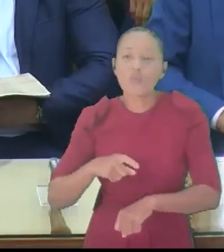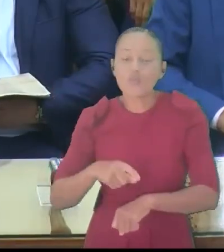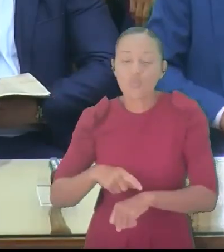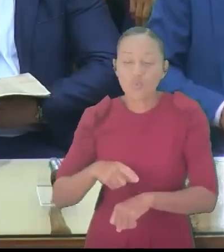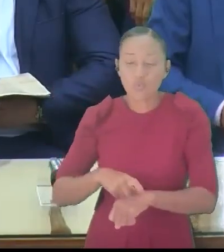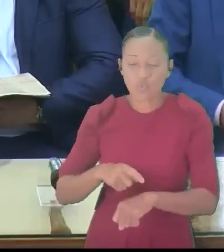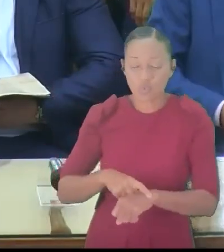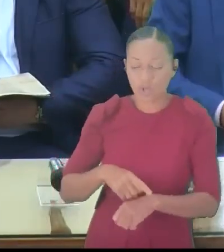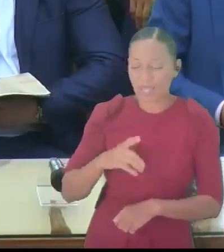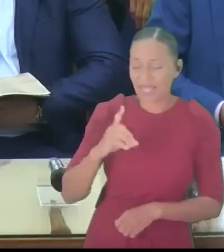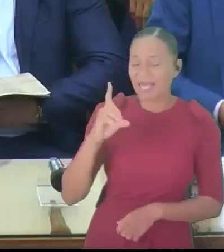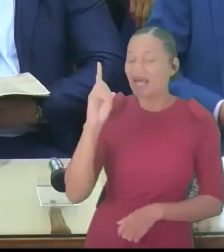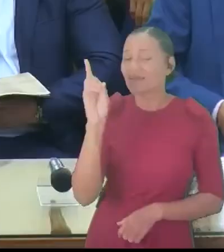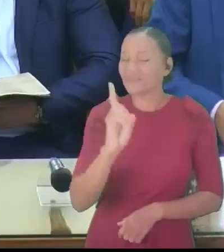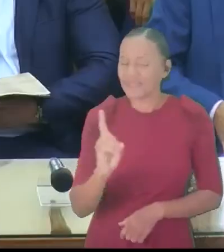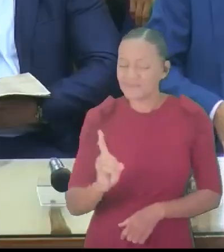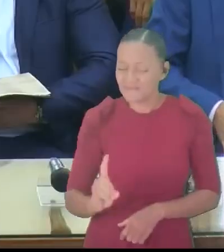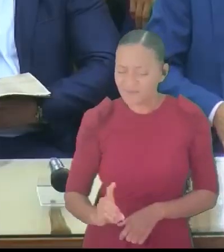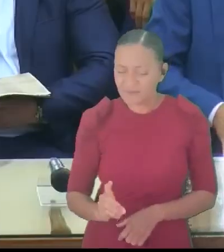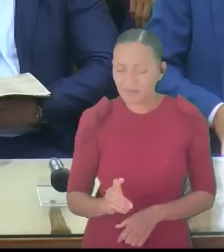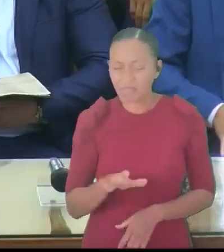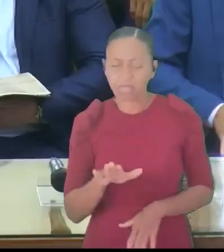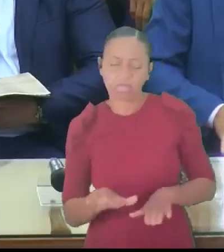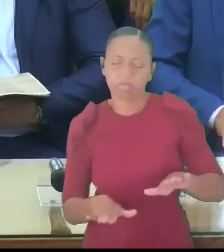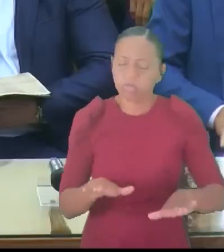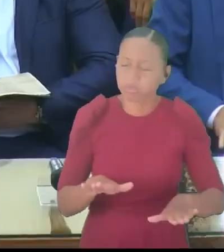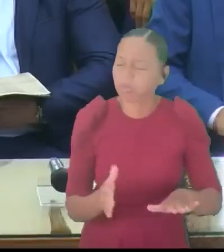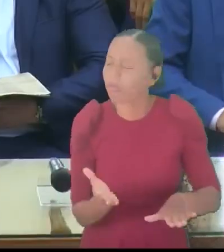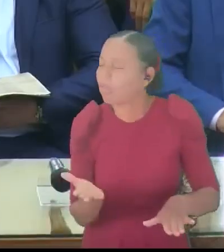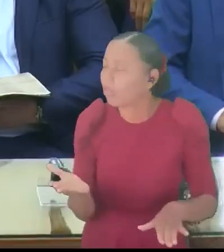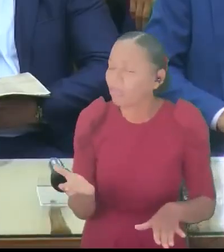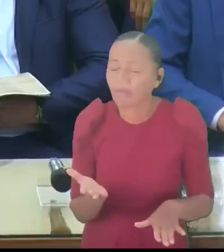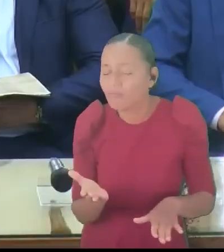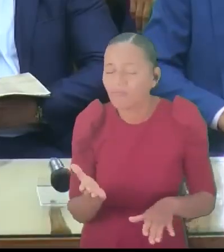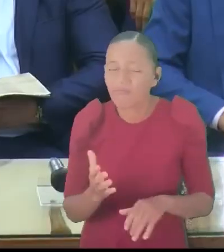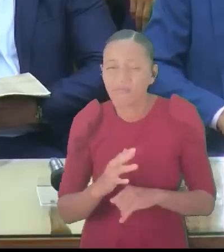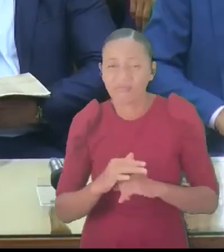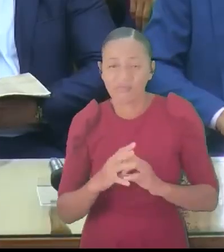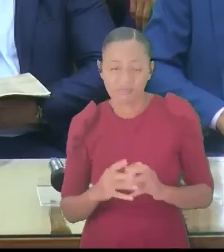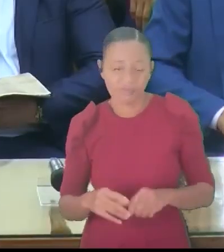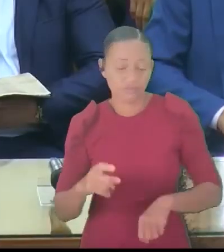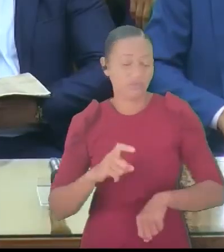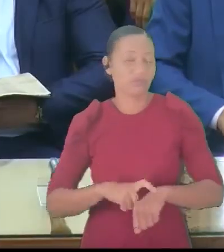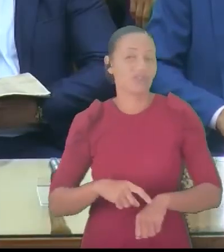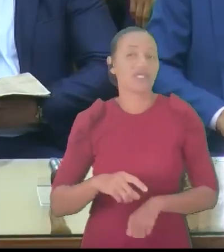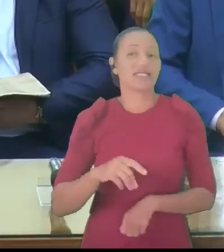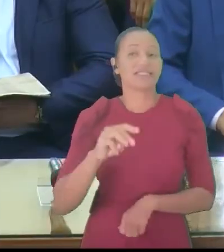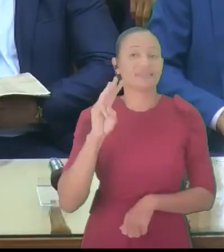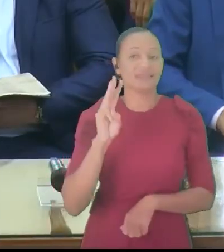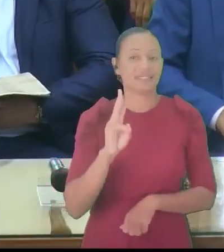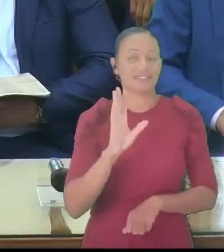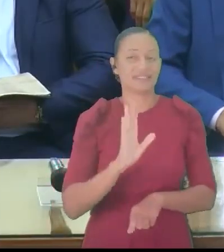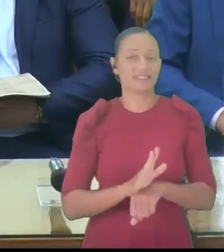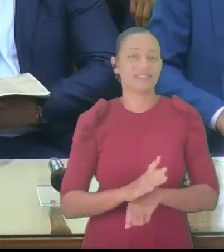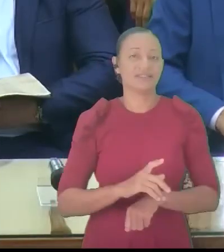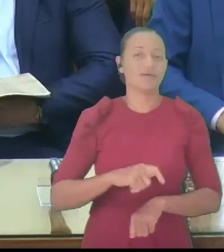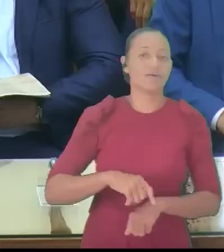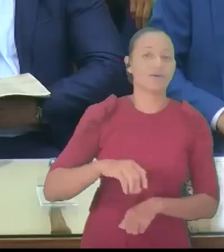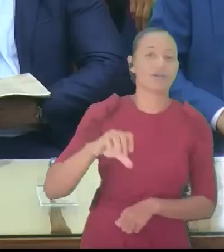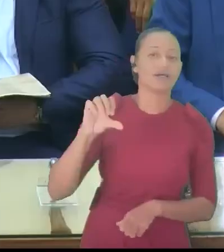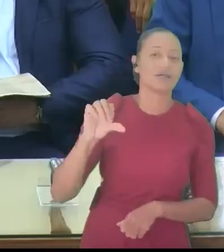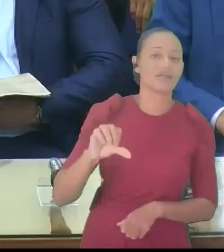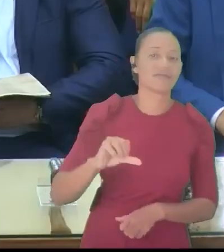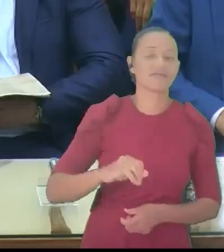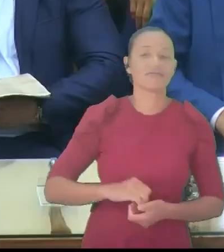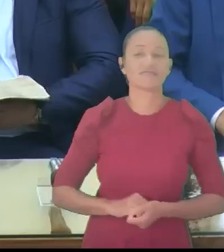coxo foi curado? Que hora o coxo foi curado? 3 da tarde. Hora nona. Que